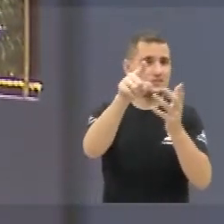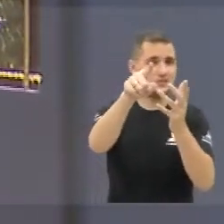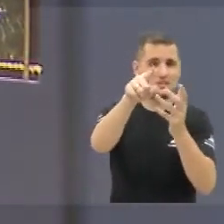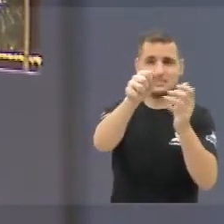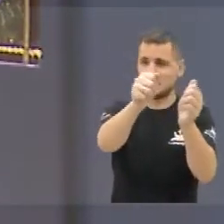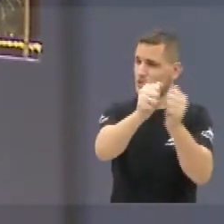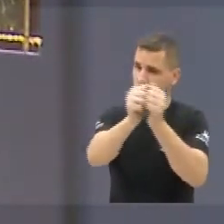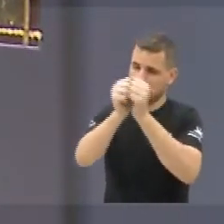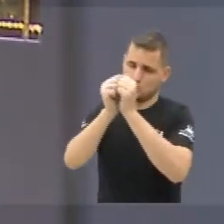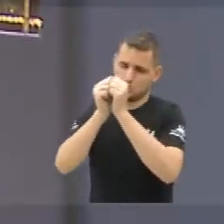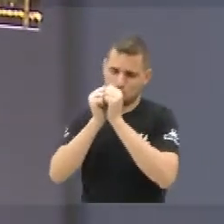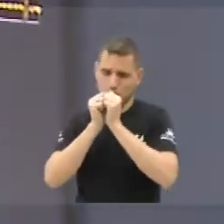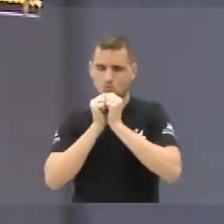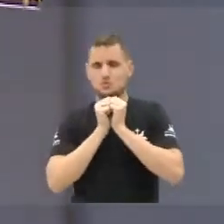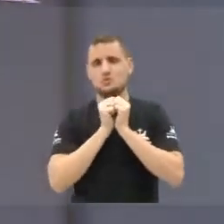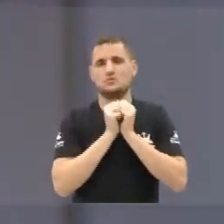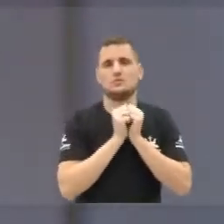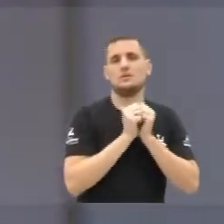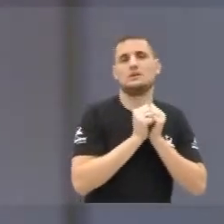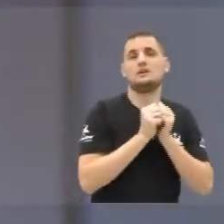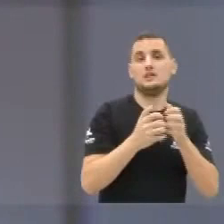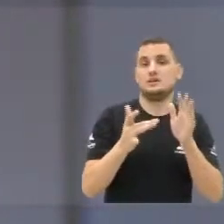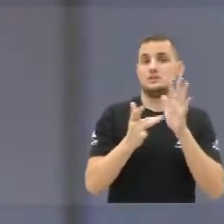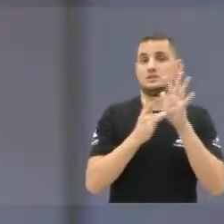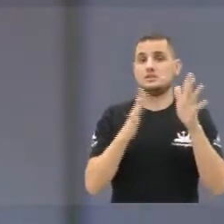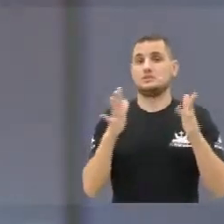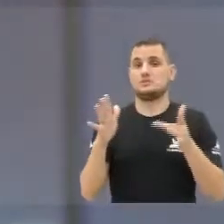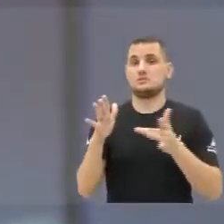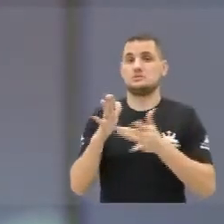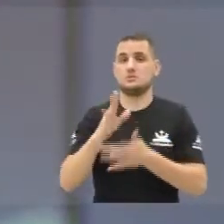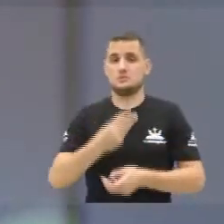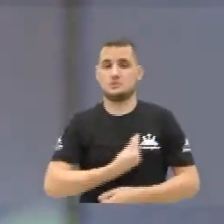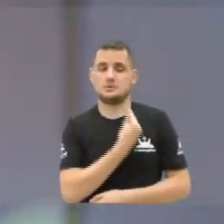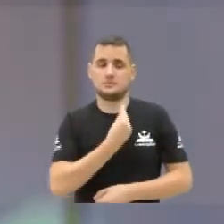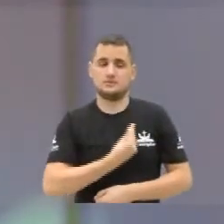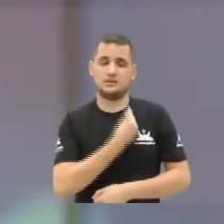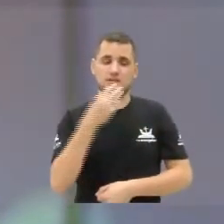atrairei a mim e te